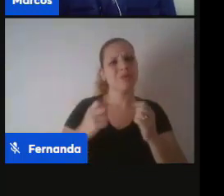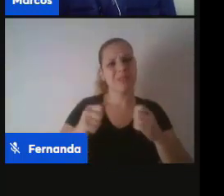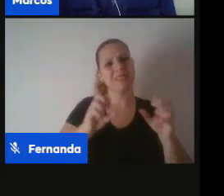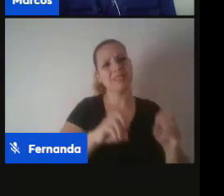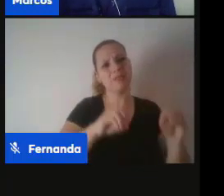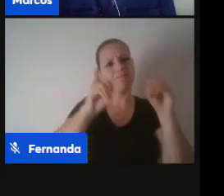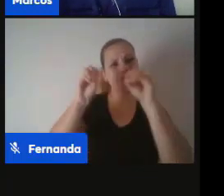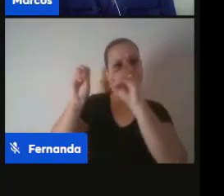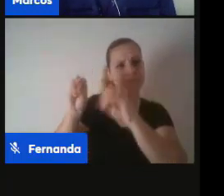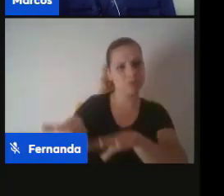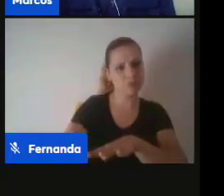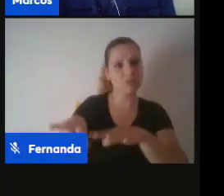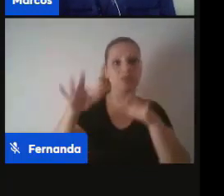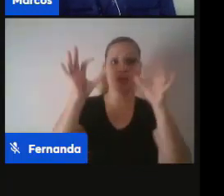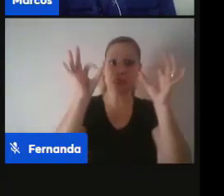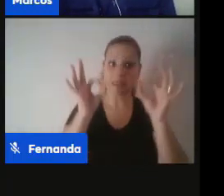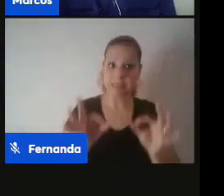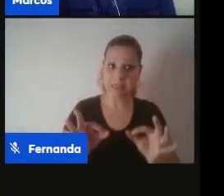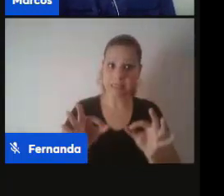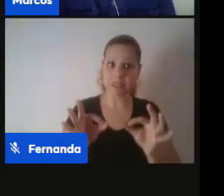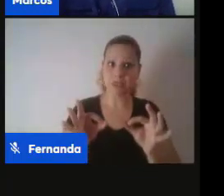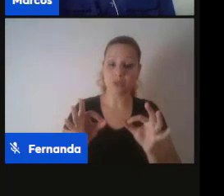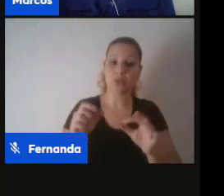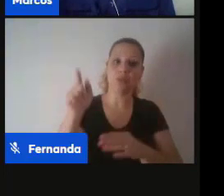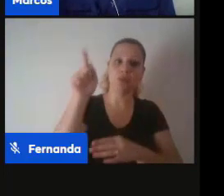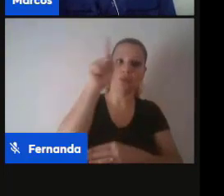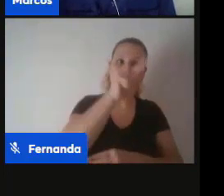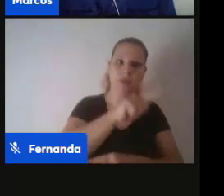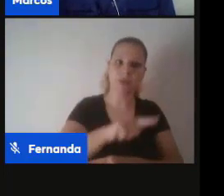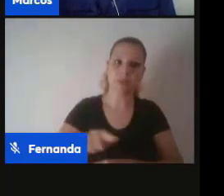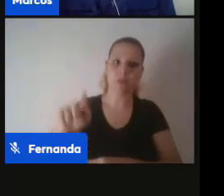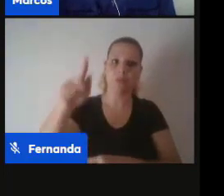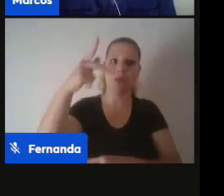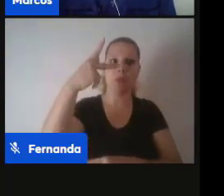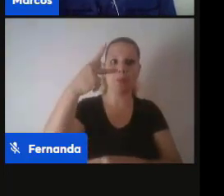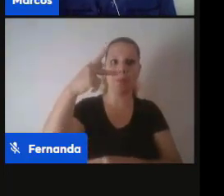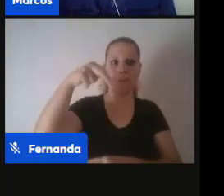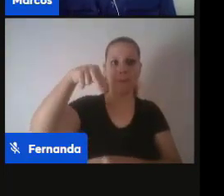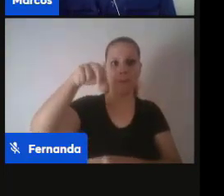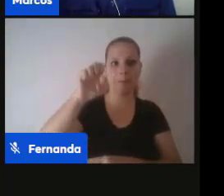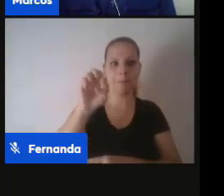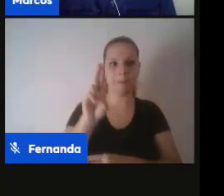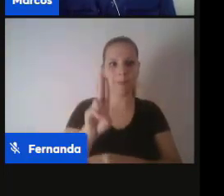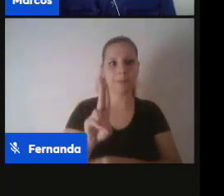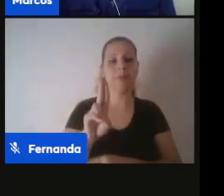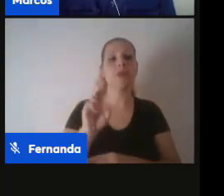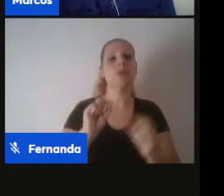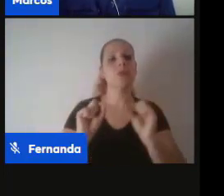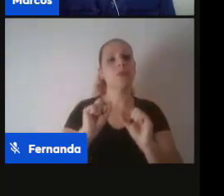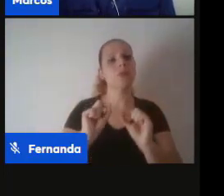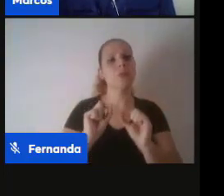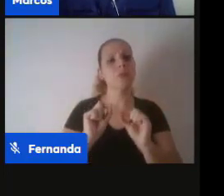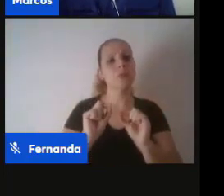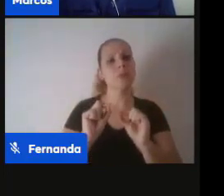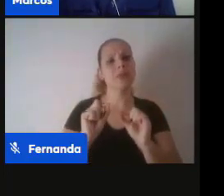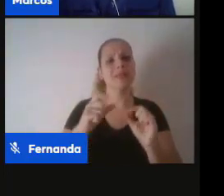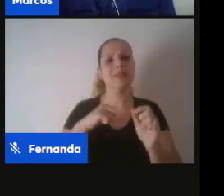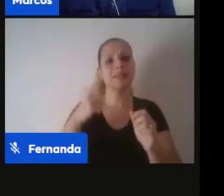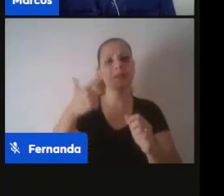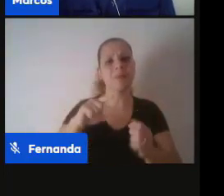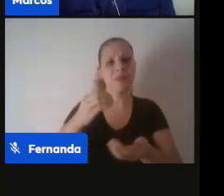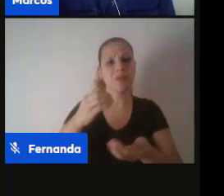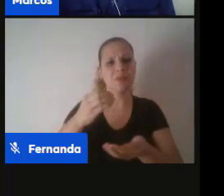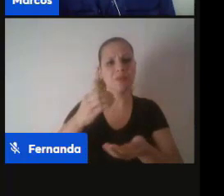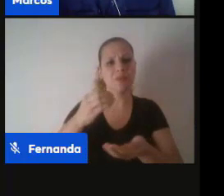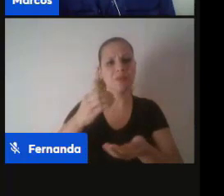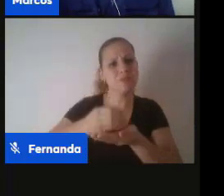descartados adequadamente, como pneus, deve ser levado por ecopneus. Nós temos recipientes